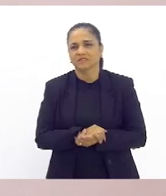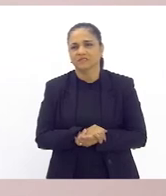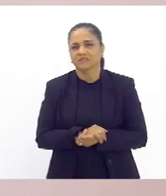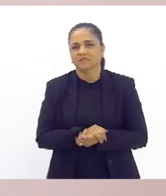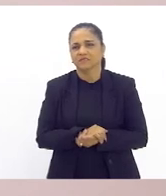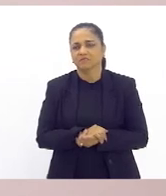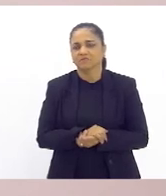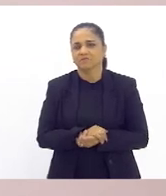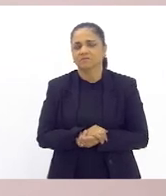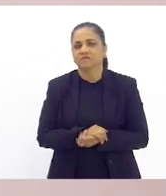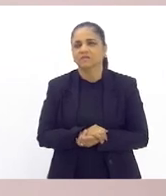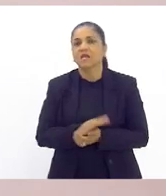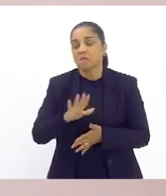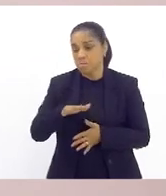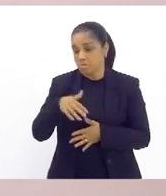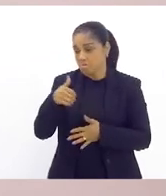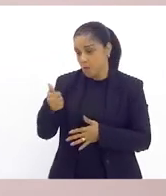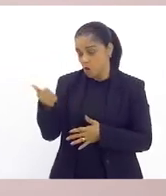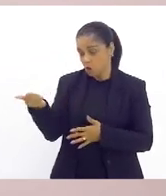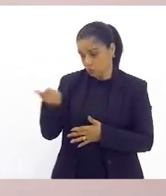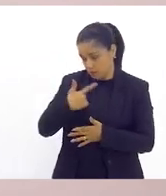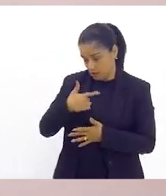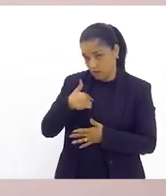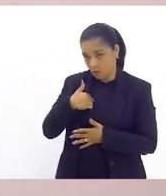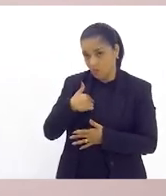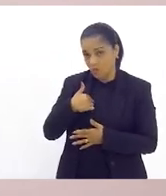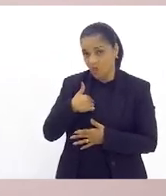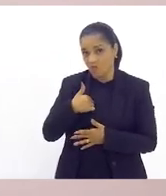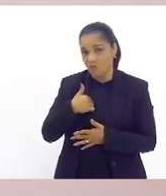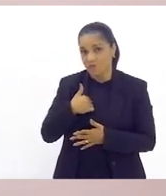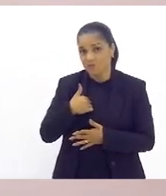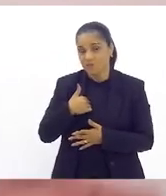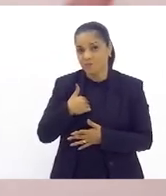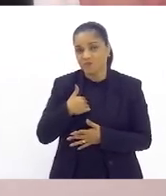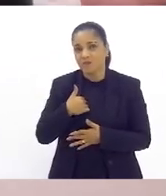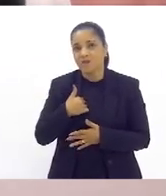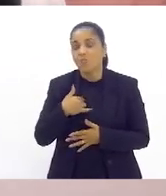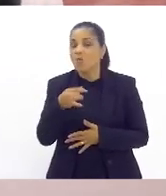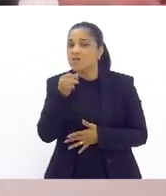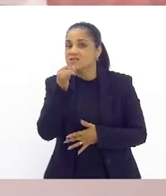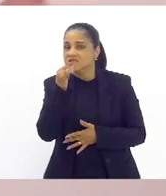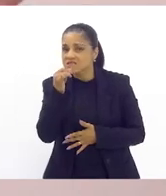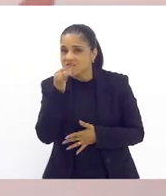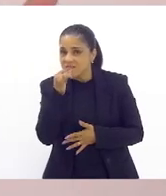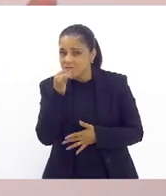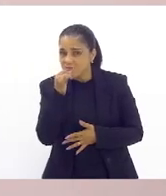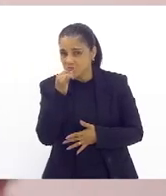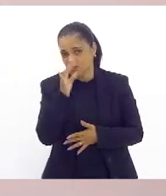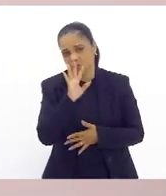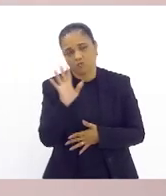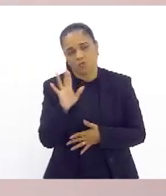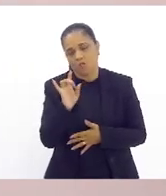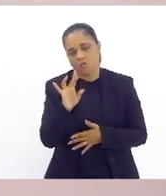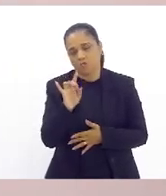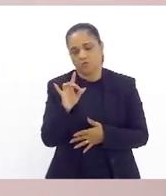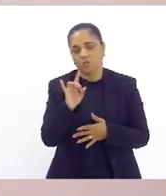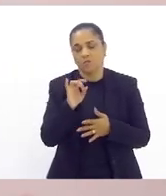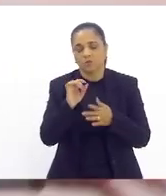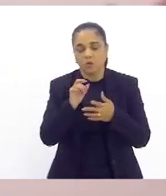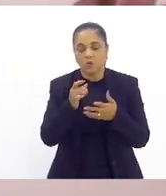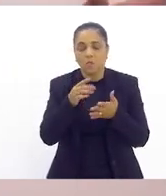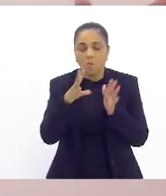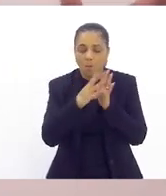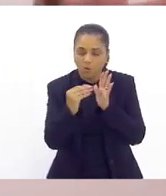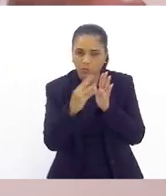provavelmente até melhor do que eu É mas esse é um exemplo de uma coisa que a gente precisa ajustar no modelo do contrato né